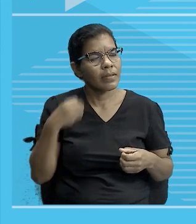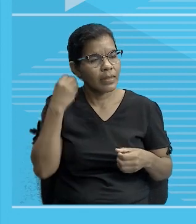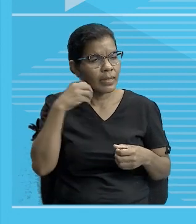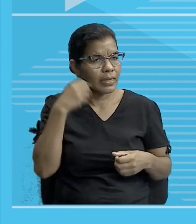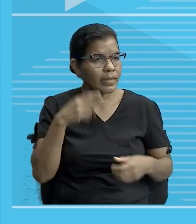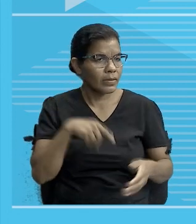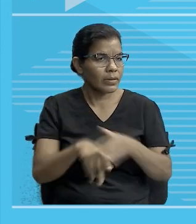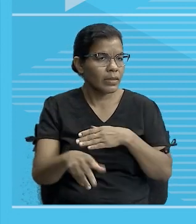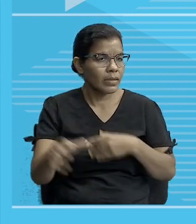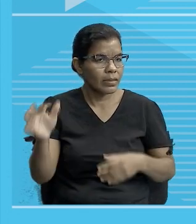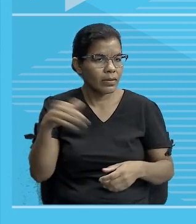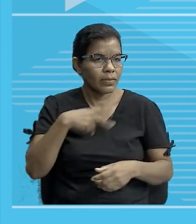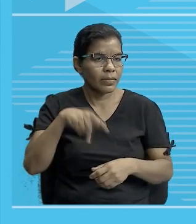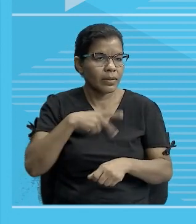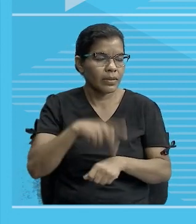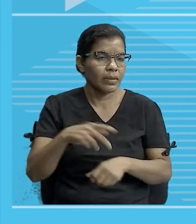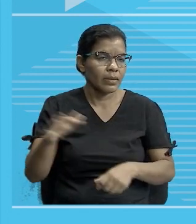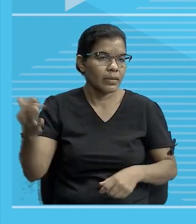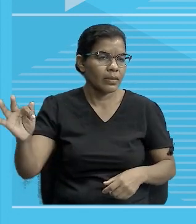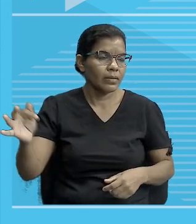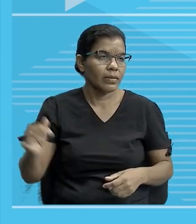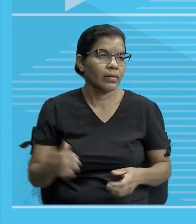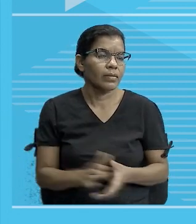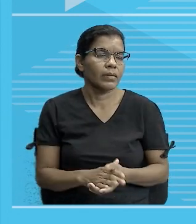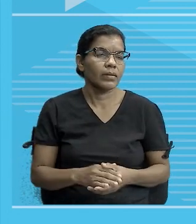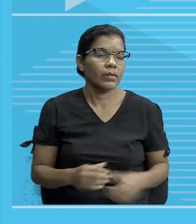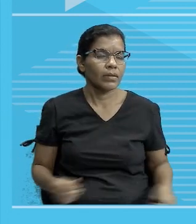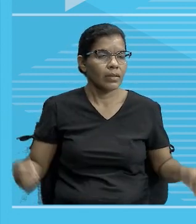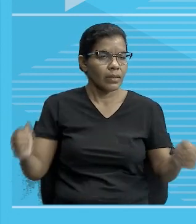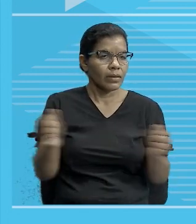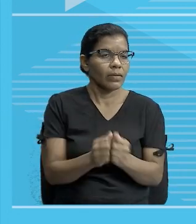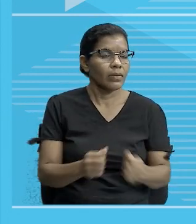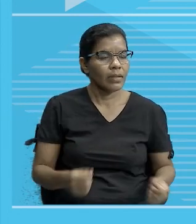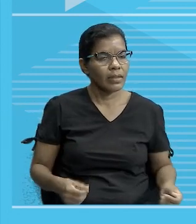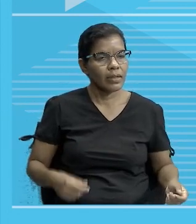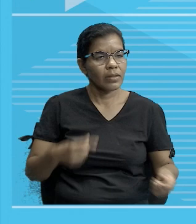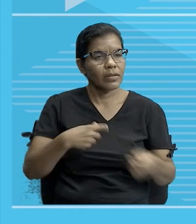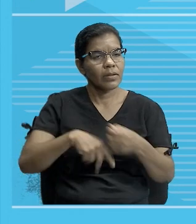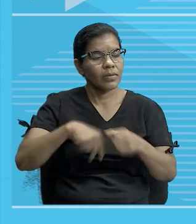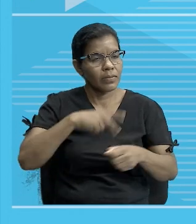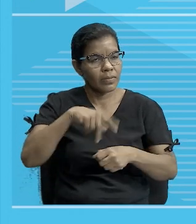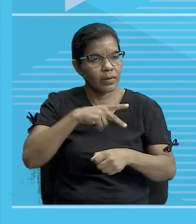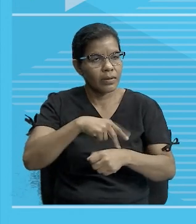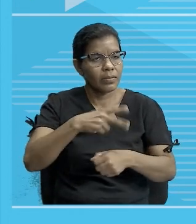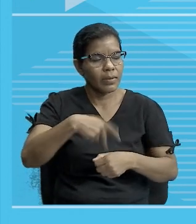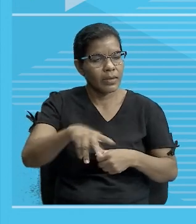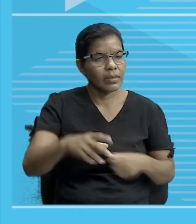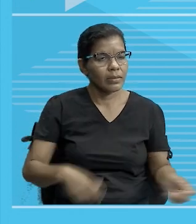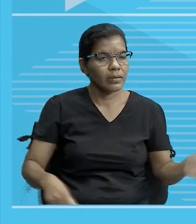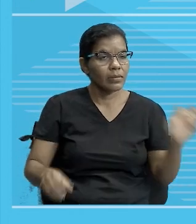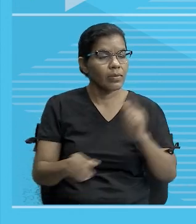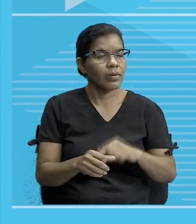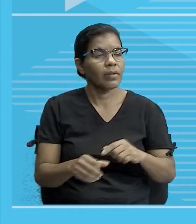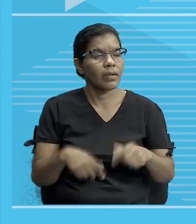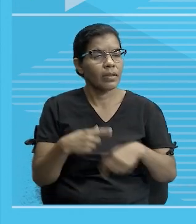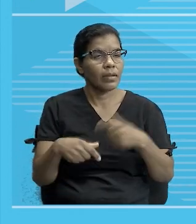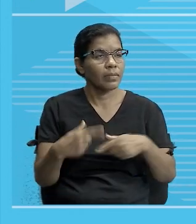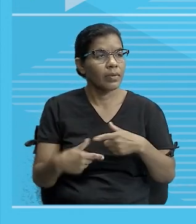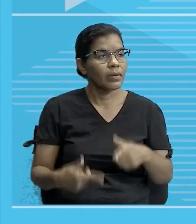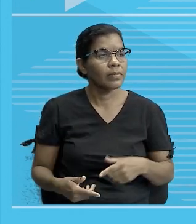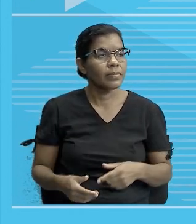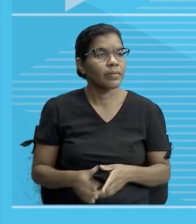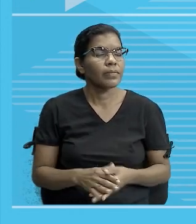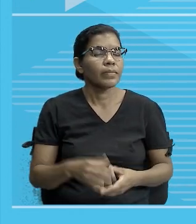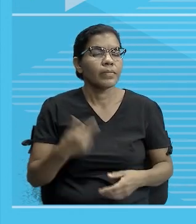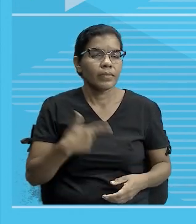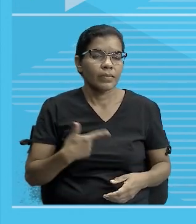França para conseguir uns aliados lá fora e voltar. Eita, rapaz. A